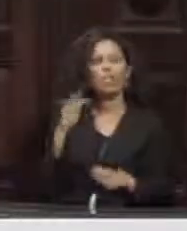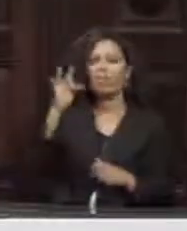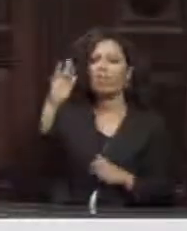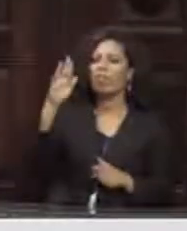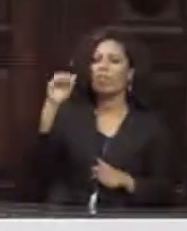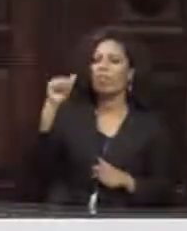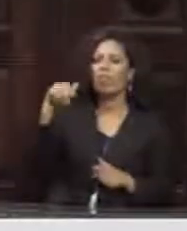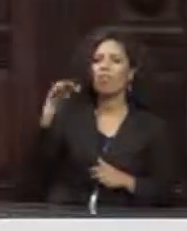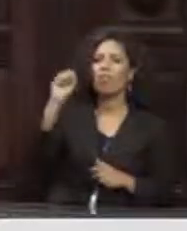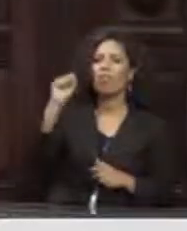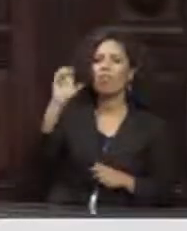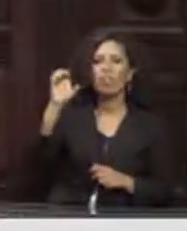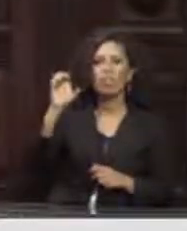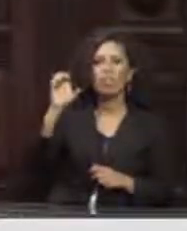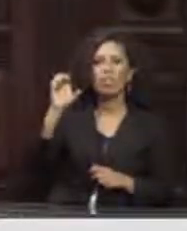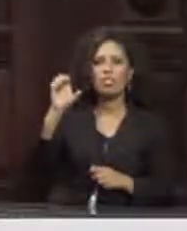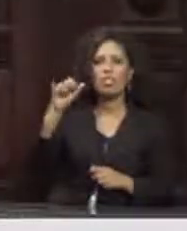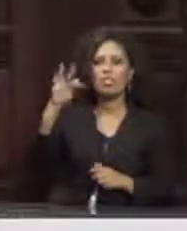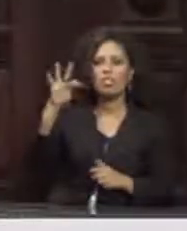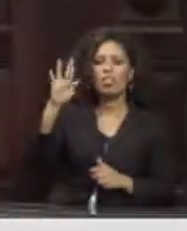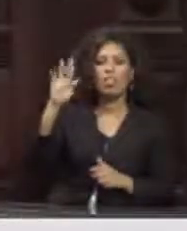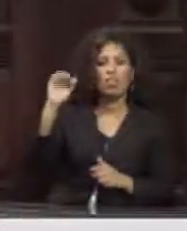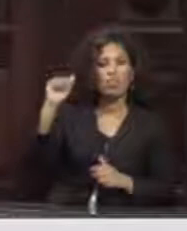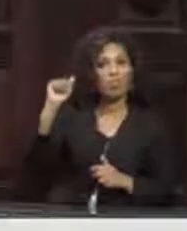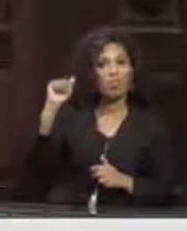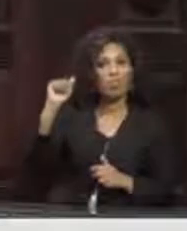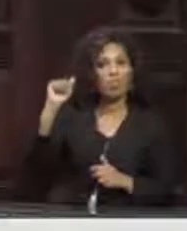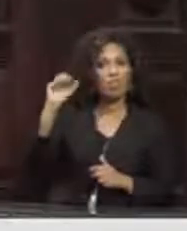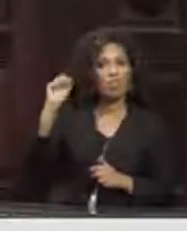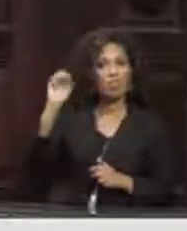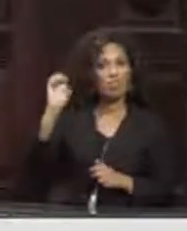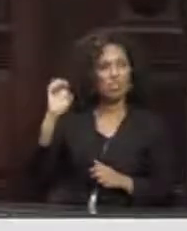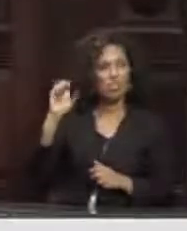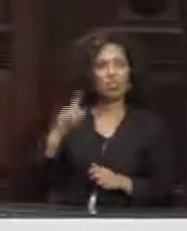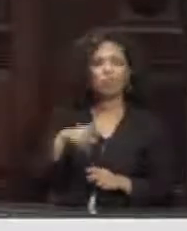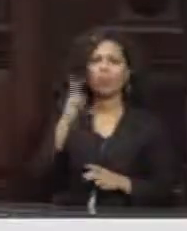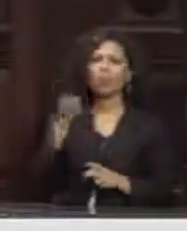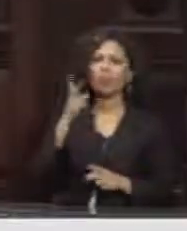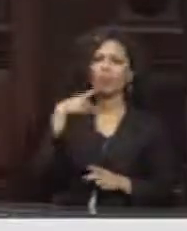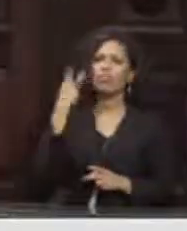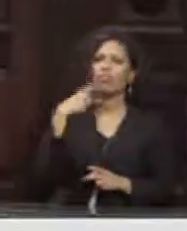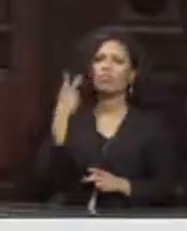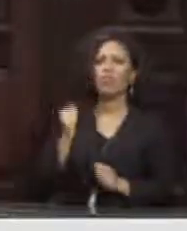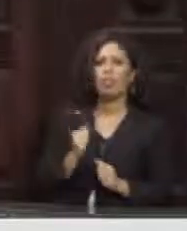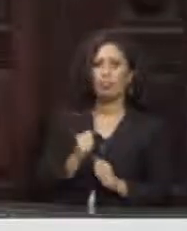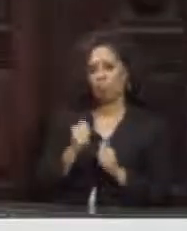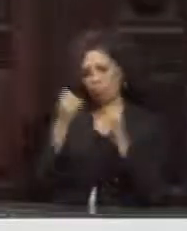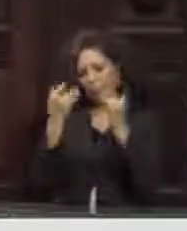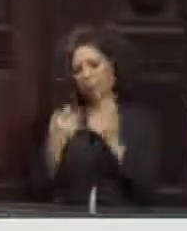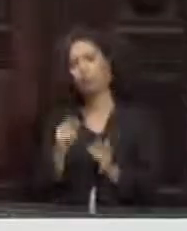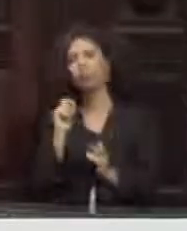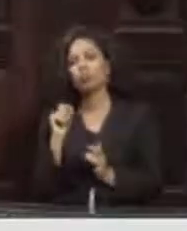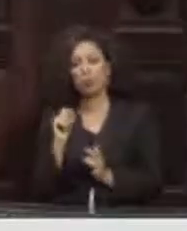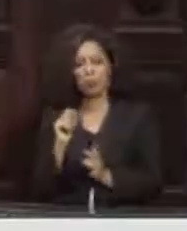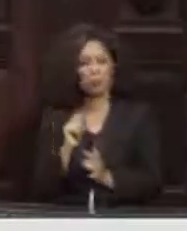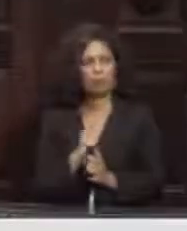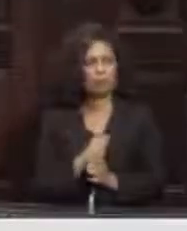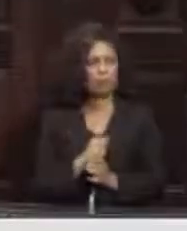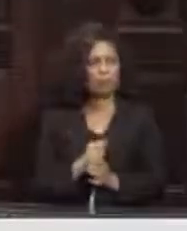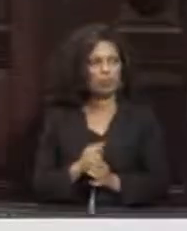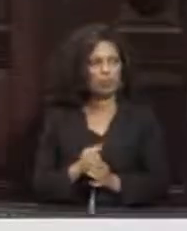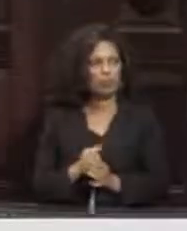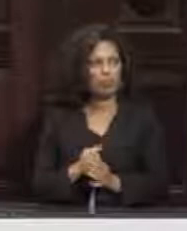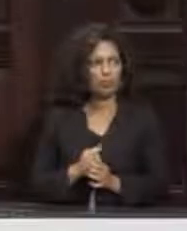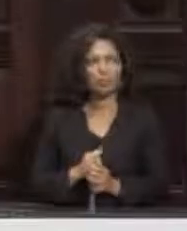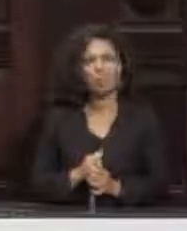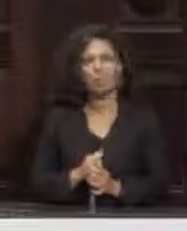conhecem, e que vez por outra é repetido, que diz o seguinte: jabuti